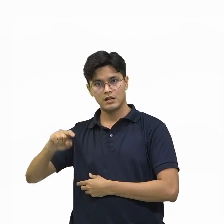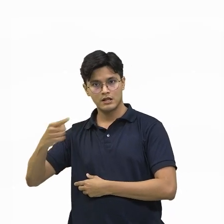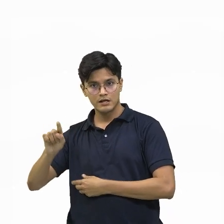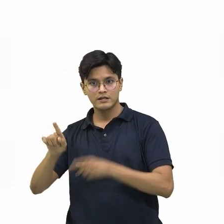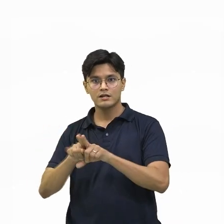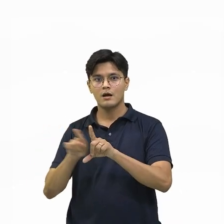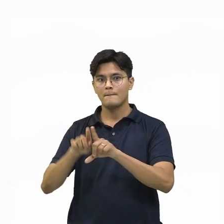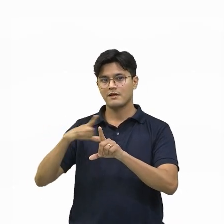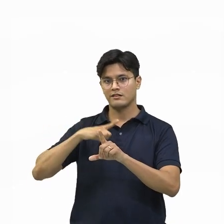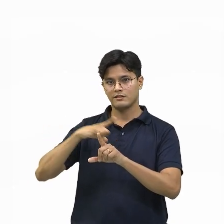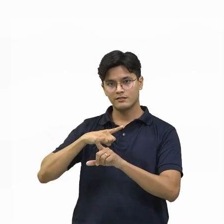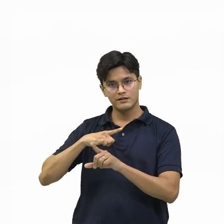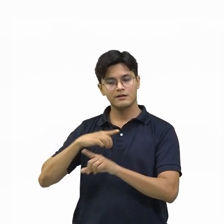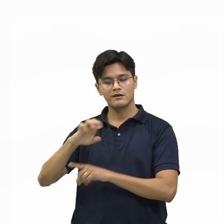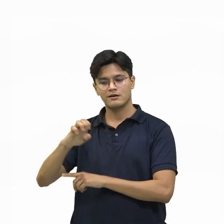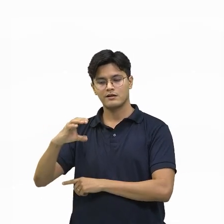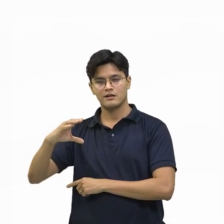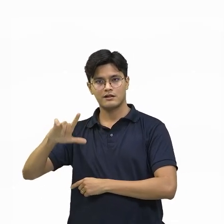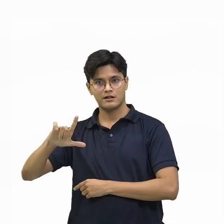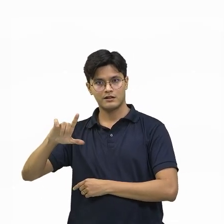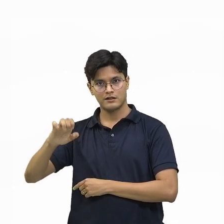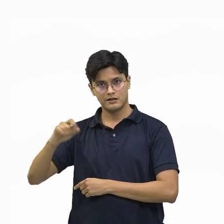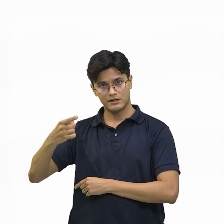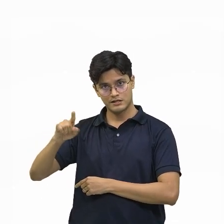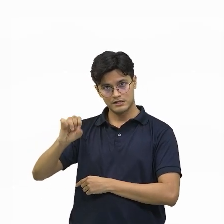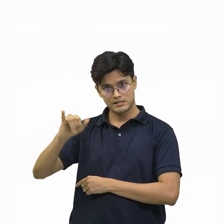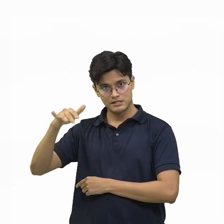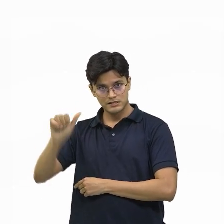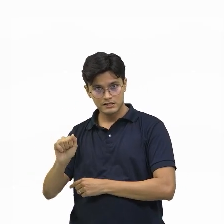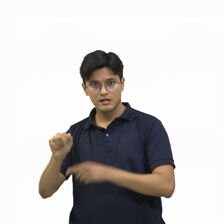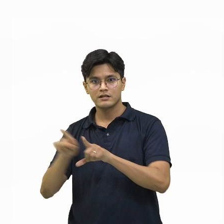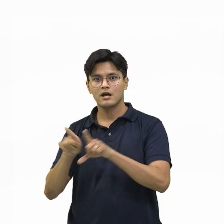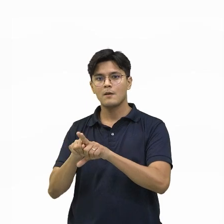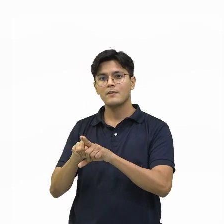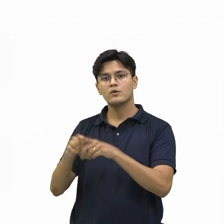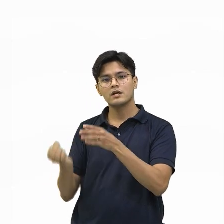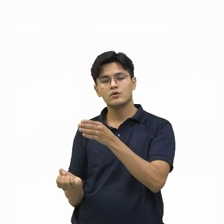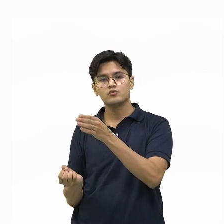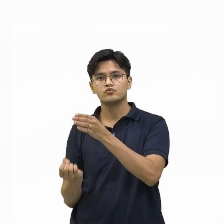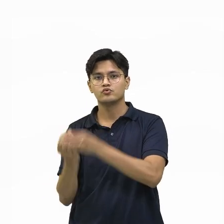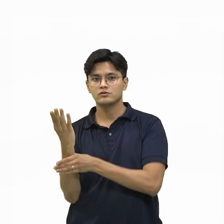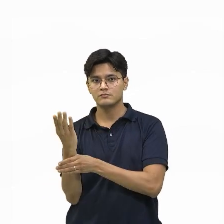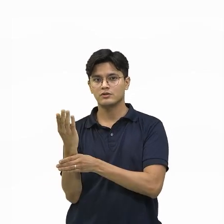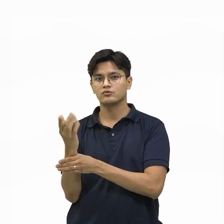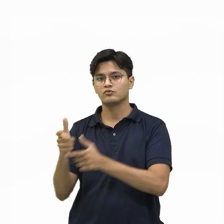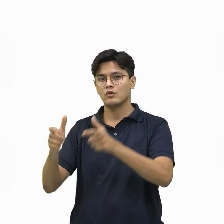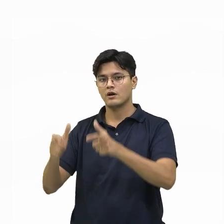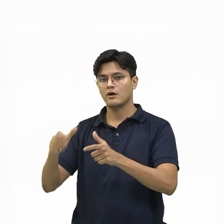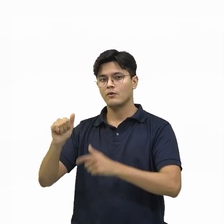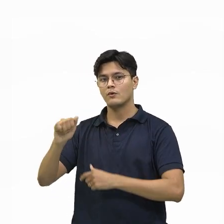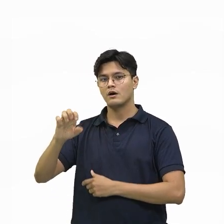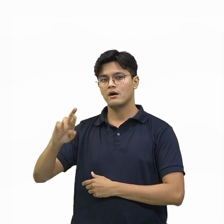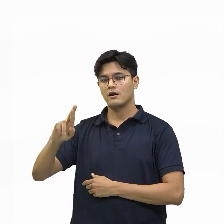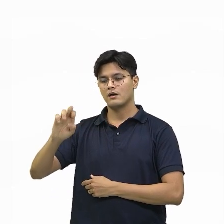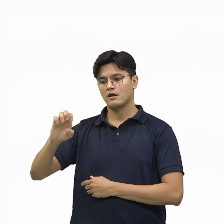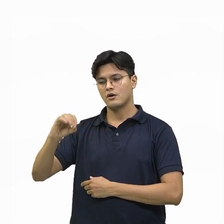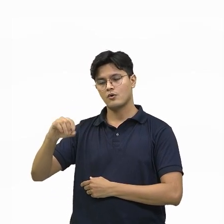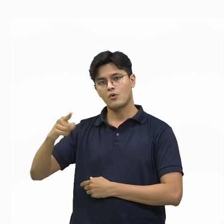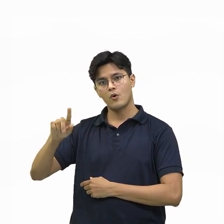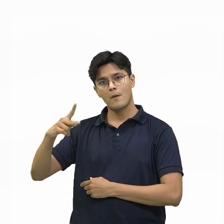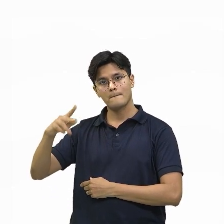e a criação do Areópago. Assim, vamos ao período clássico.